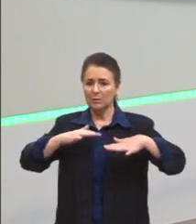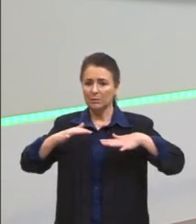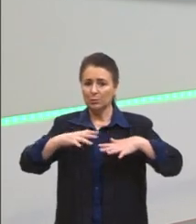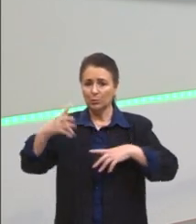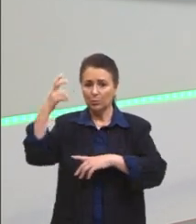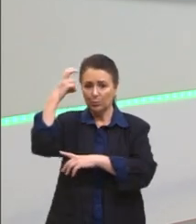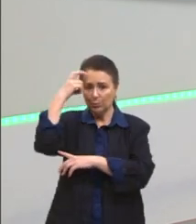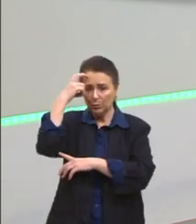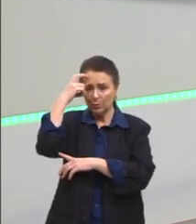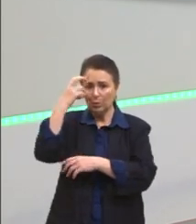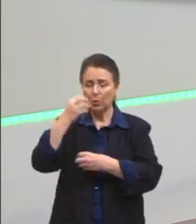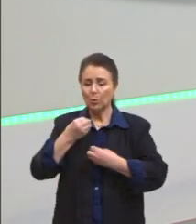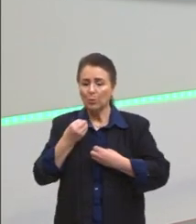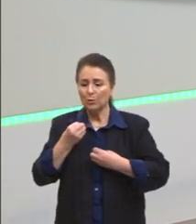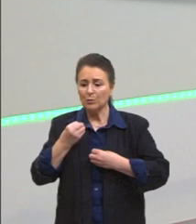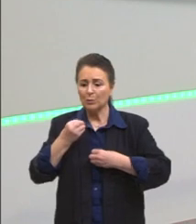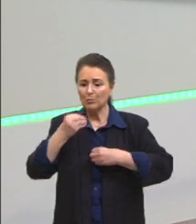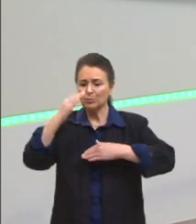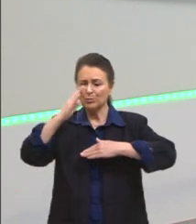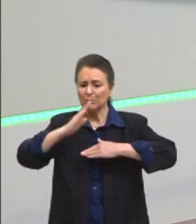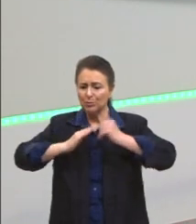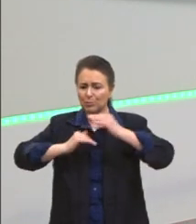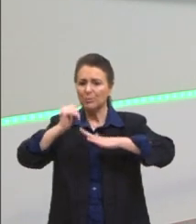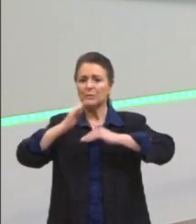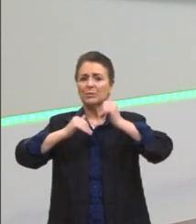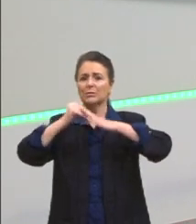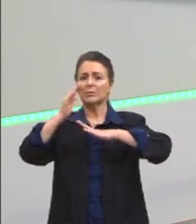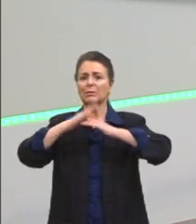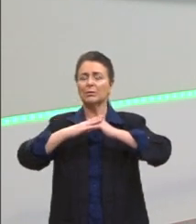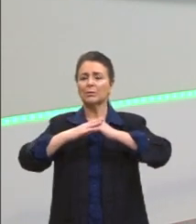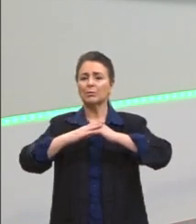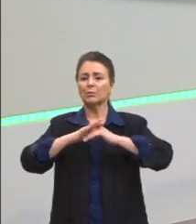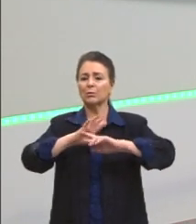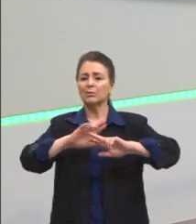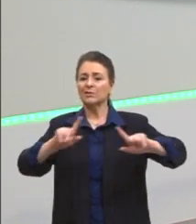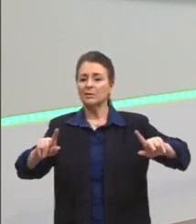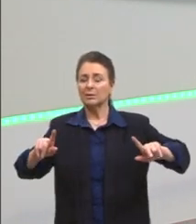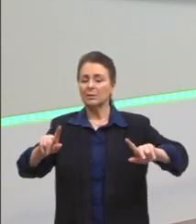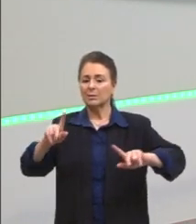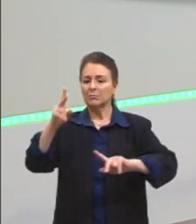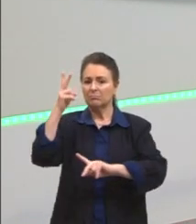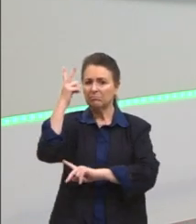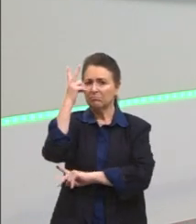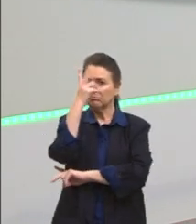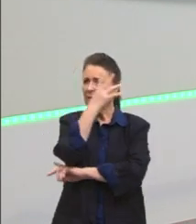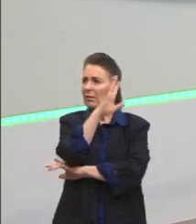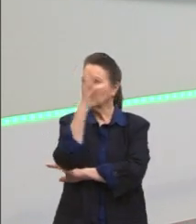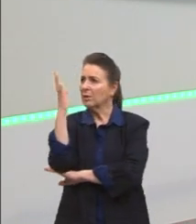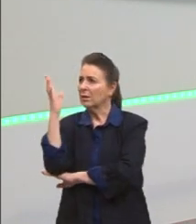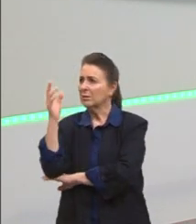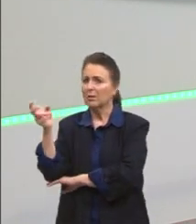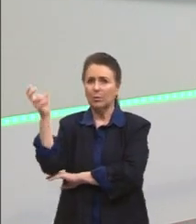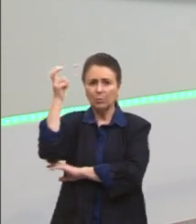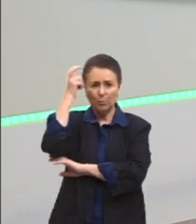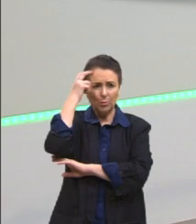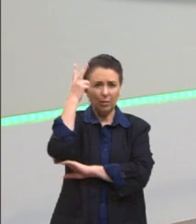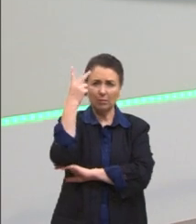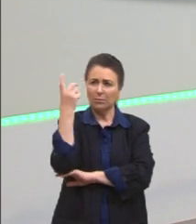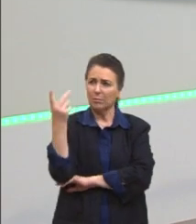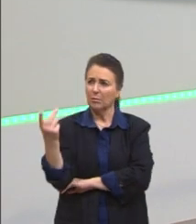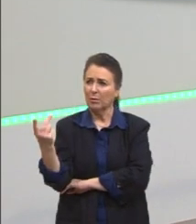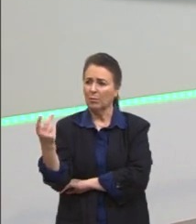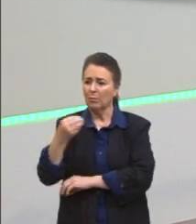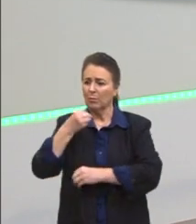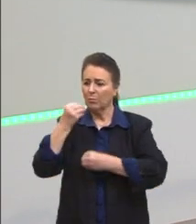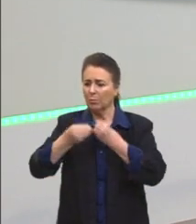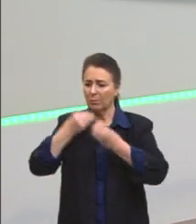nós vamos sedimentando a cultura a diferença entre natureza e cultura como essa cultura foi se constituindo como ela vai